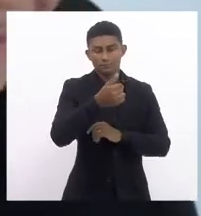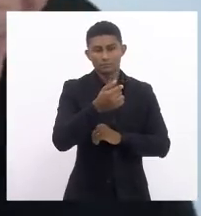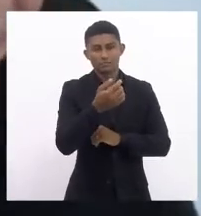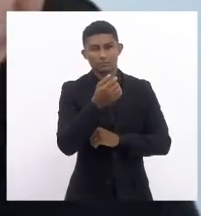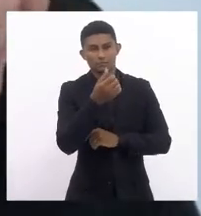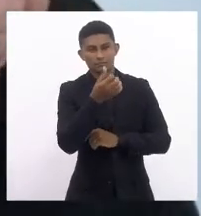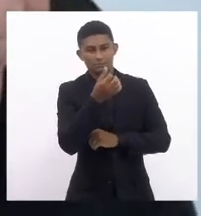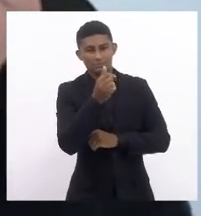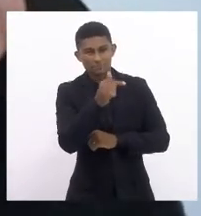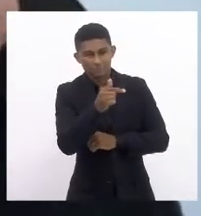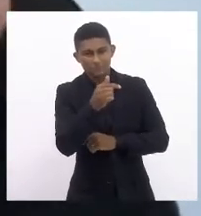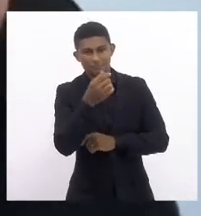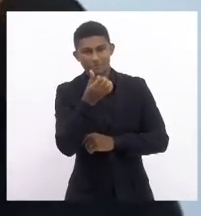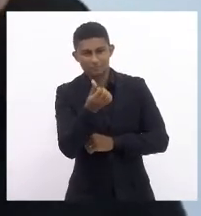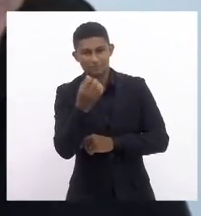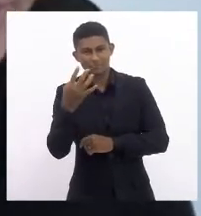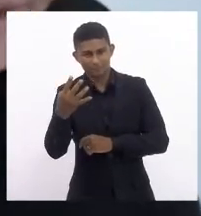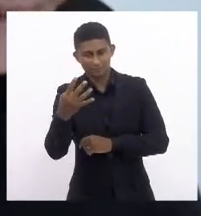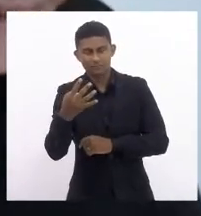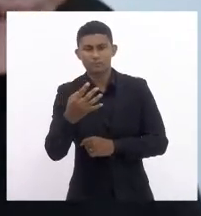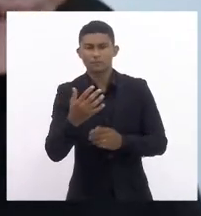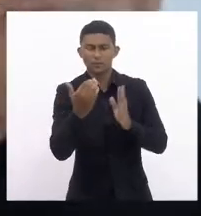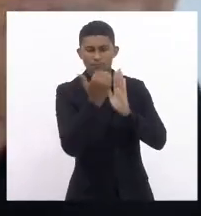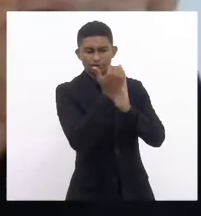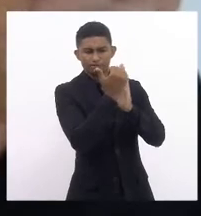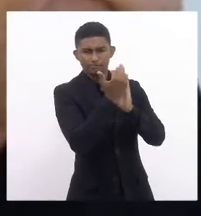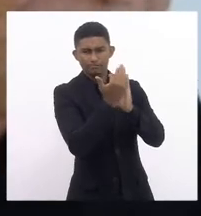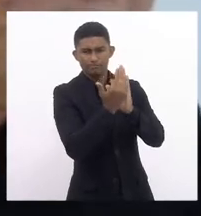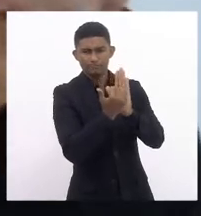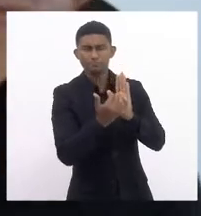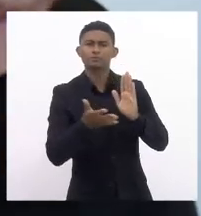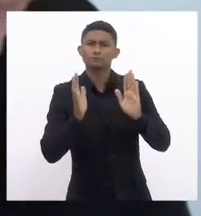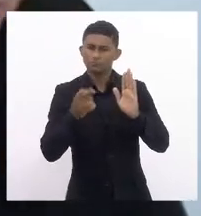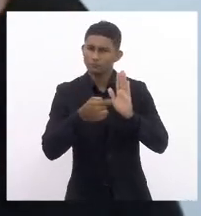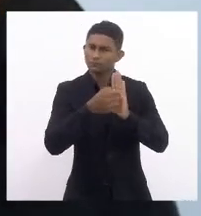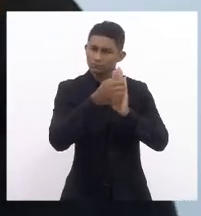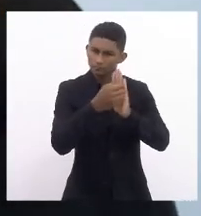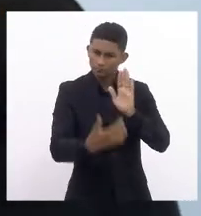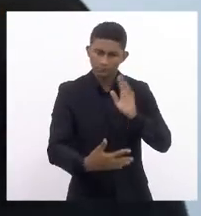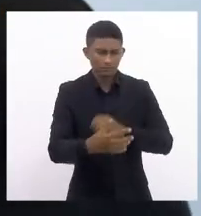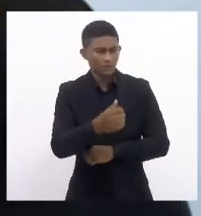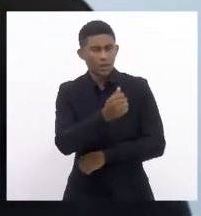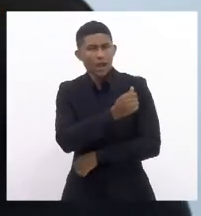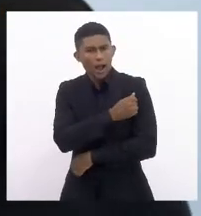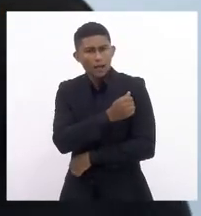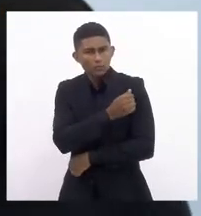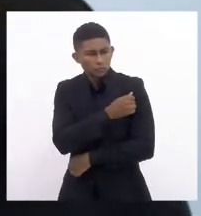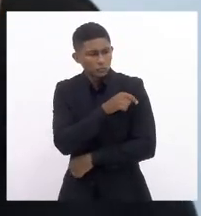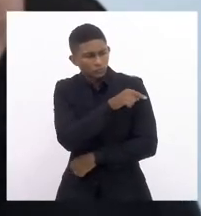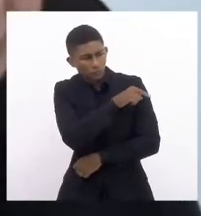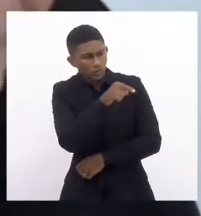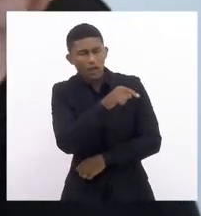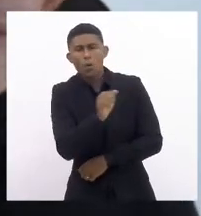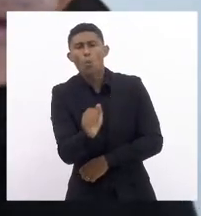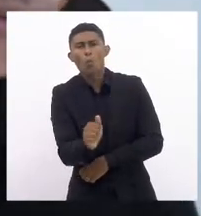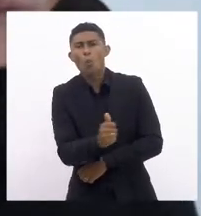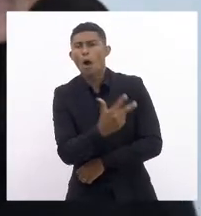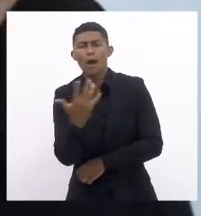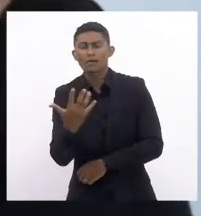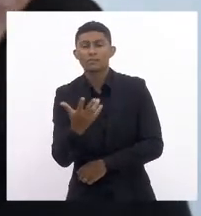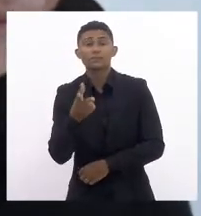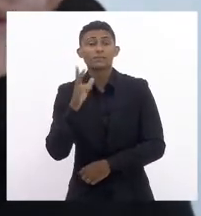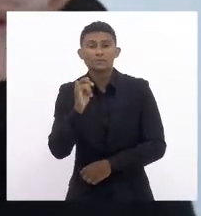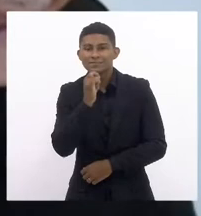12.764, já diz o número de alunos, já fala sobre o que deve ser feito quando tem